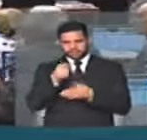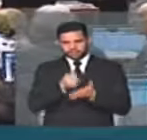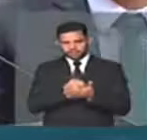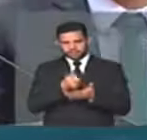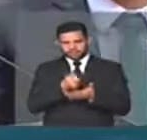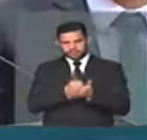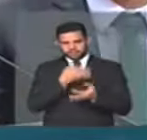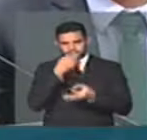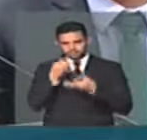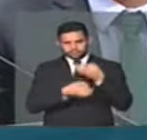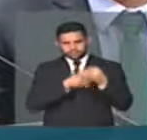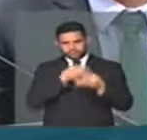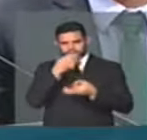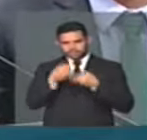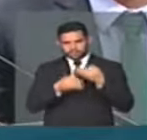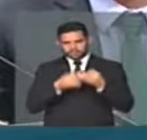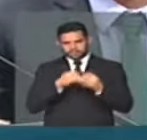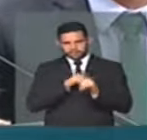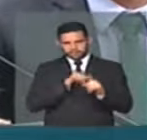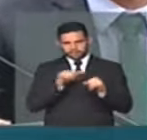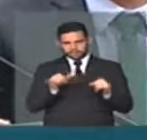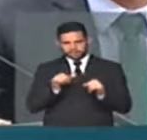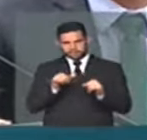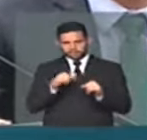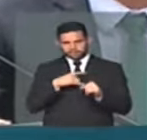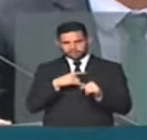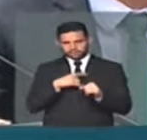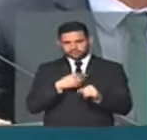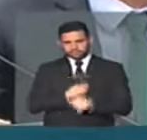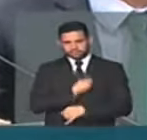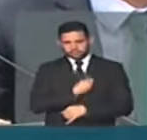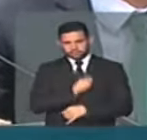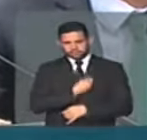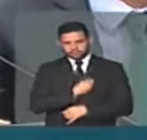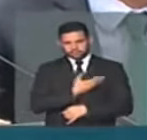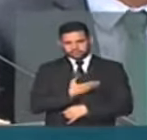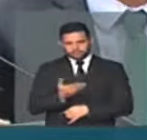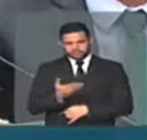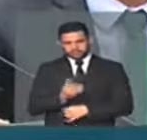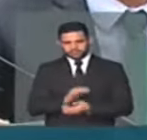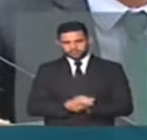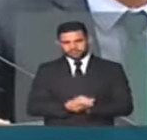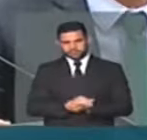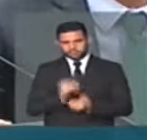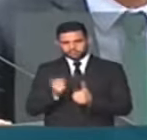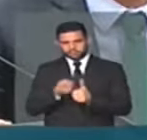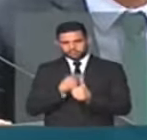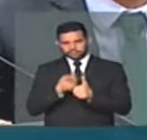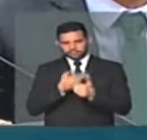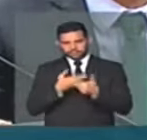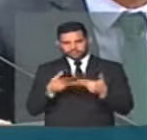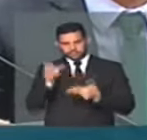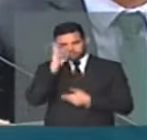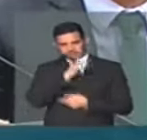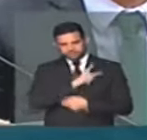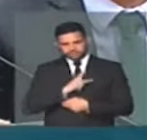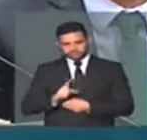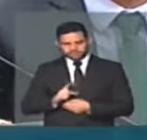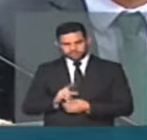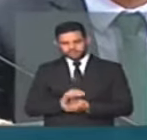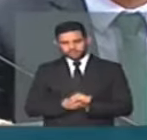obrigação de opinar e declarar o seu posicionamento. primeiro lugar,